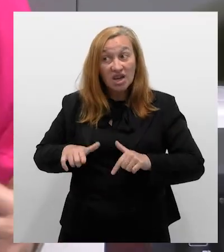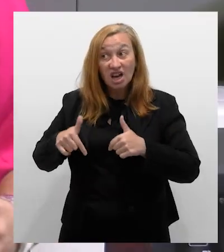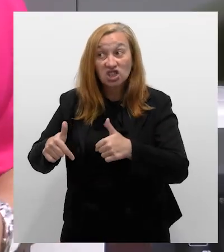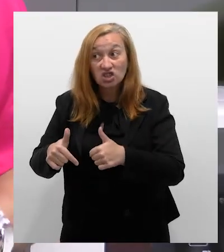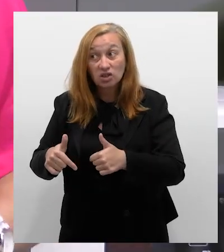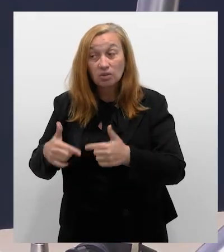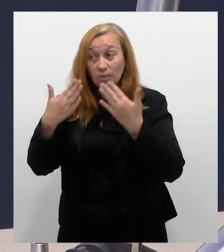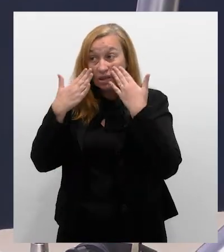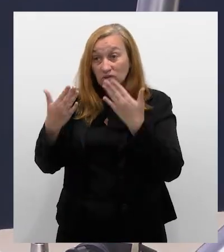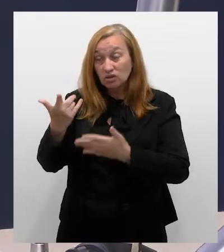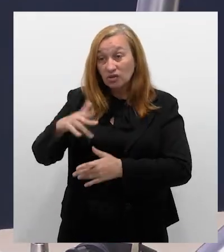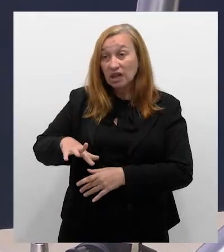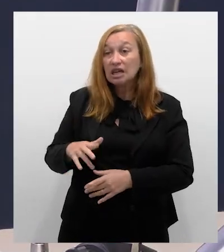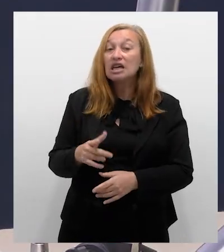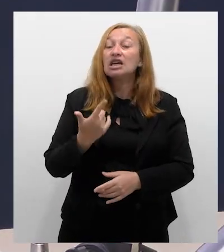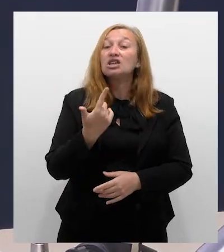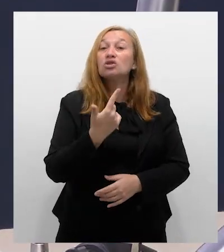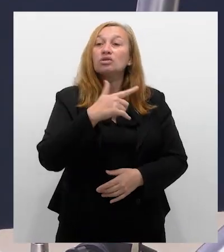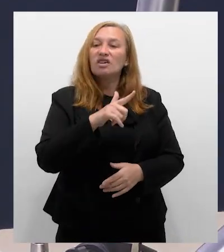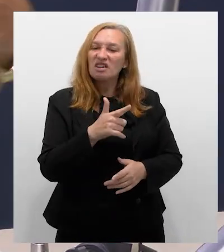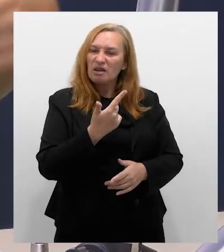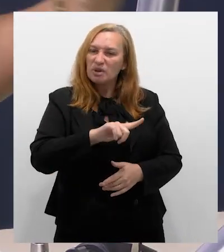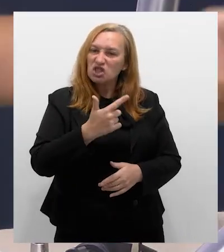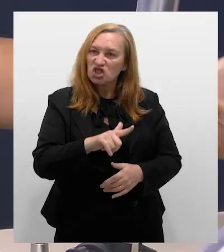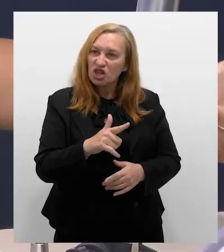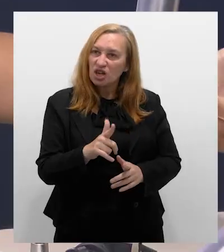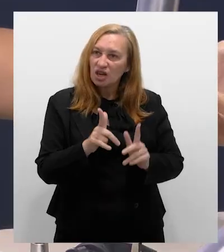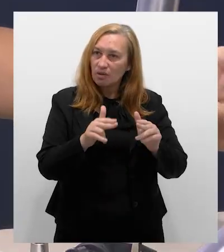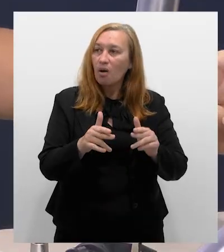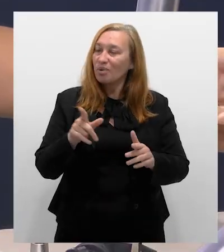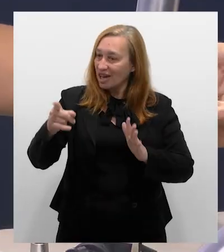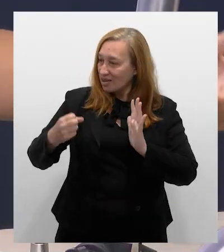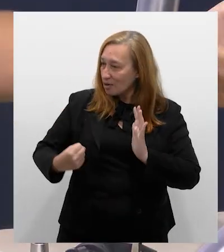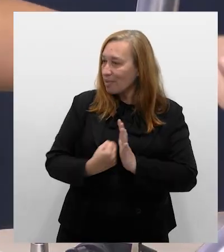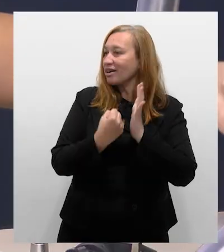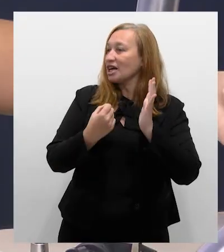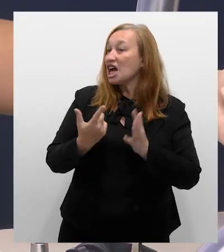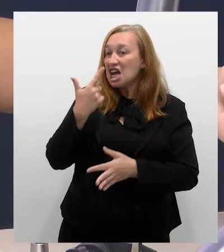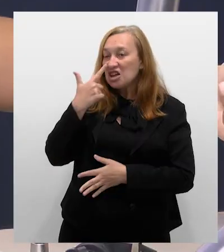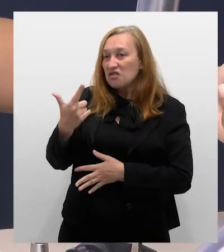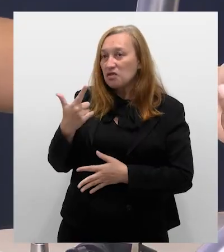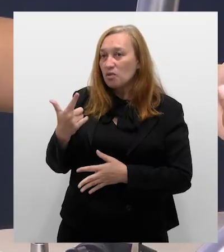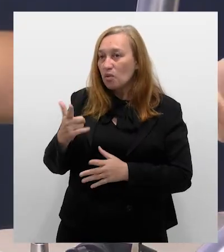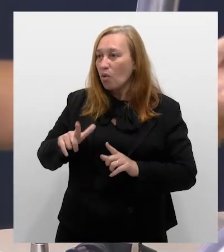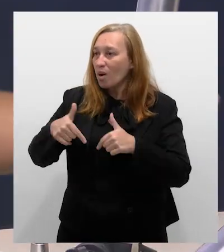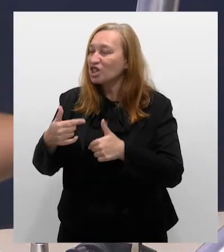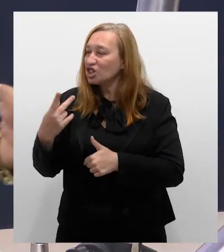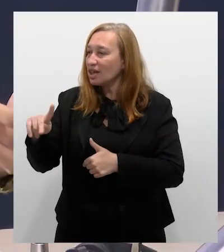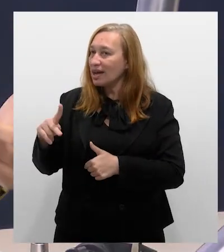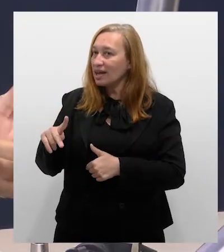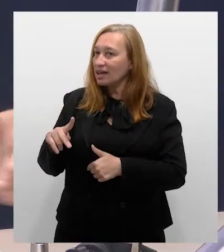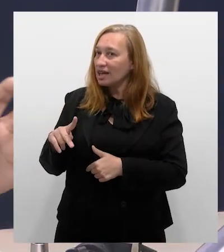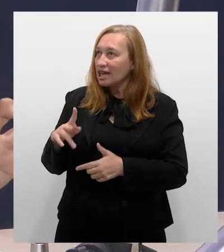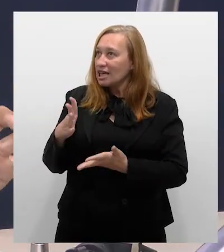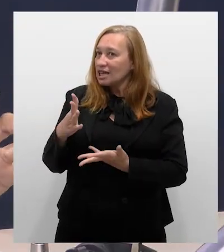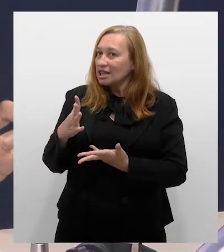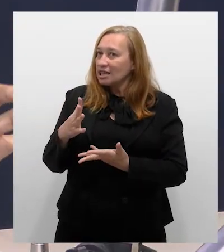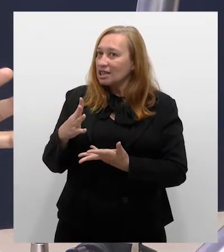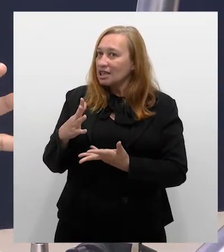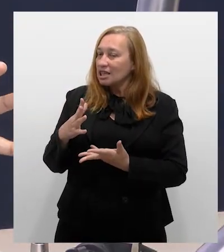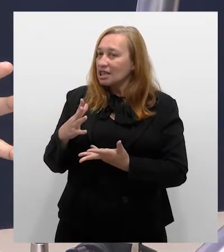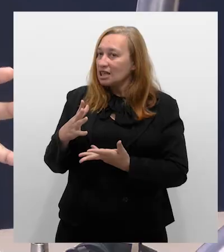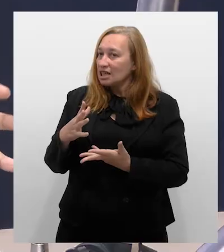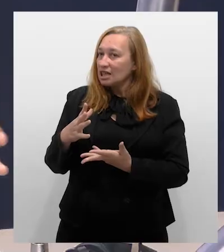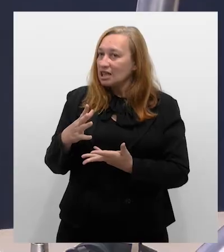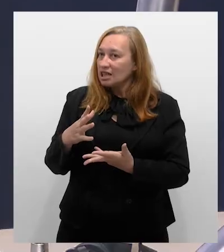ações. Exatamente. Né? E da próxima vez, será que ele vai repetir isso? Porque ele foi impactado. Ele Foi. viu como a atitude dele deixou